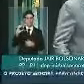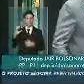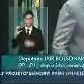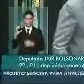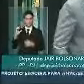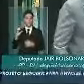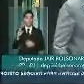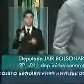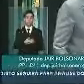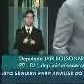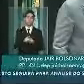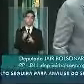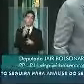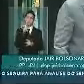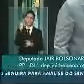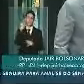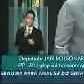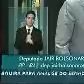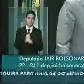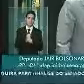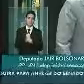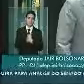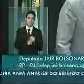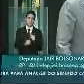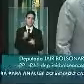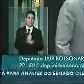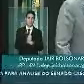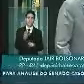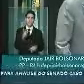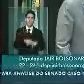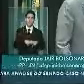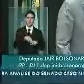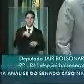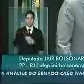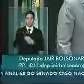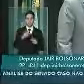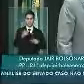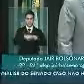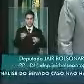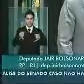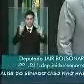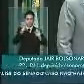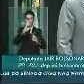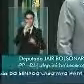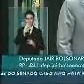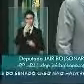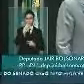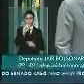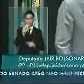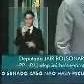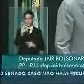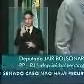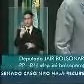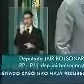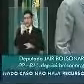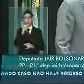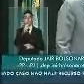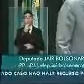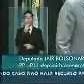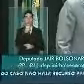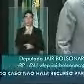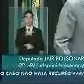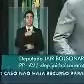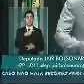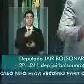Há pouco tempo também, há poucos anos, foi preso em Carandiru a quadrilha que sequestrou o empresário Abílio